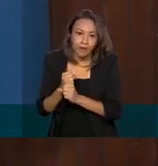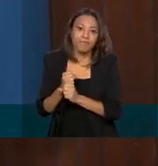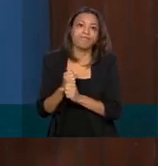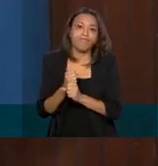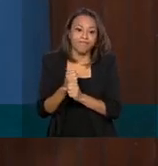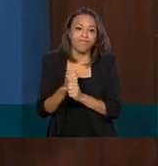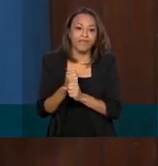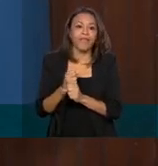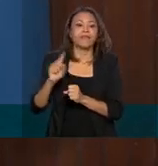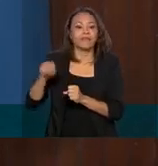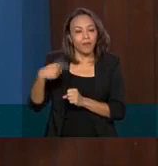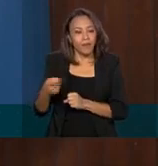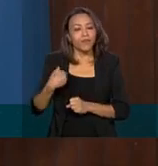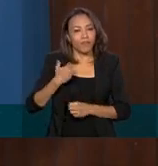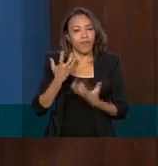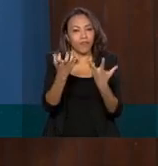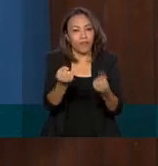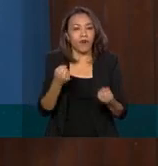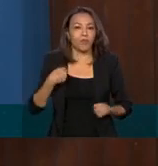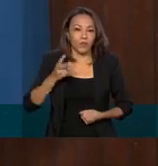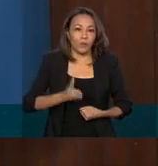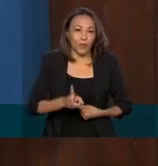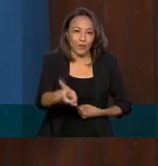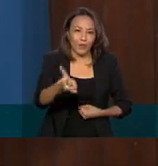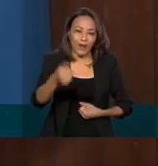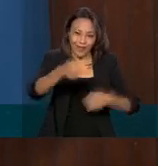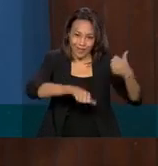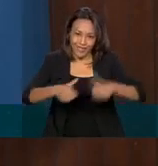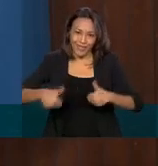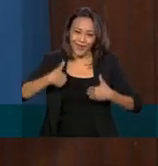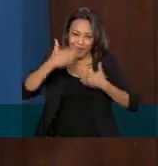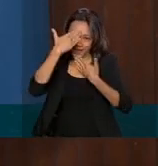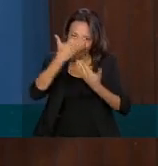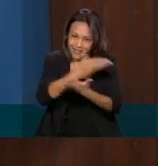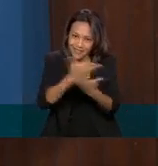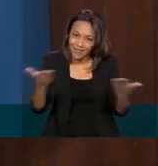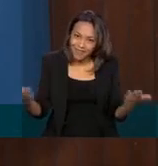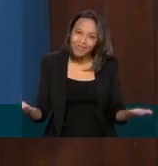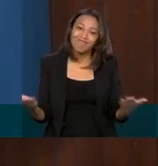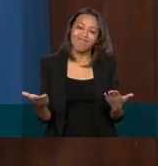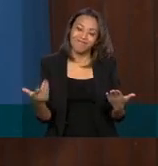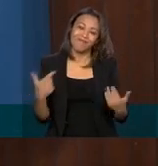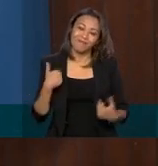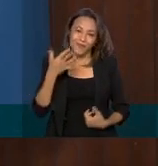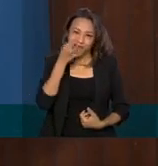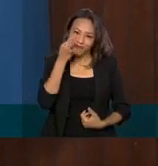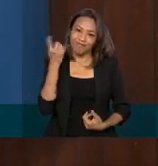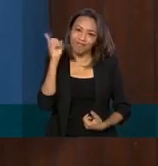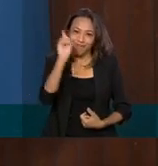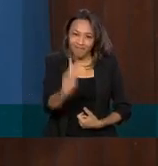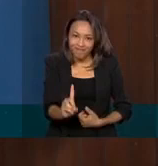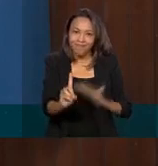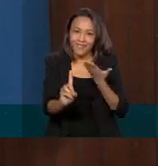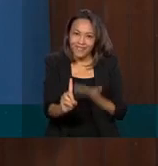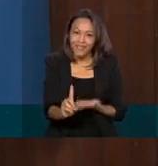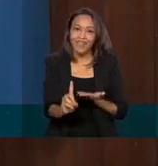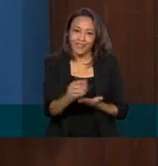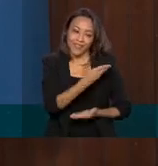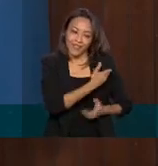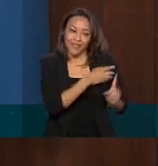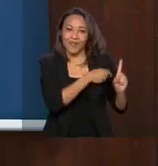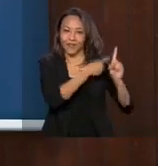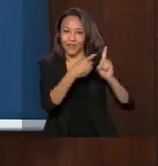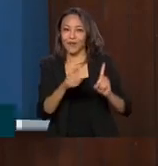a gente vai continuar ainda as análises. Eu queria agradecer muito por estar aqui, e o Gustavo vai